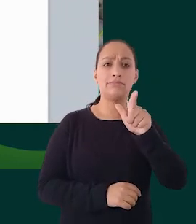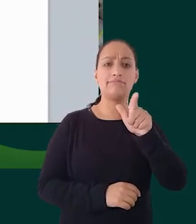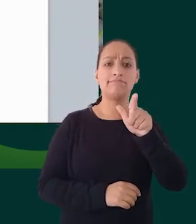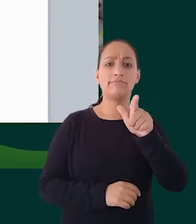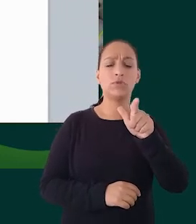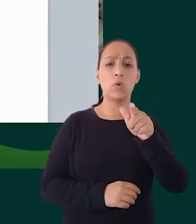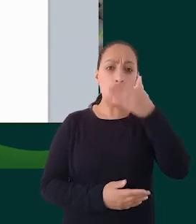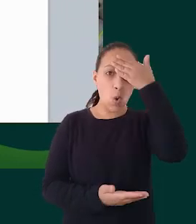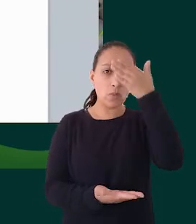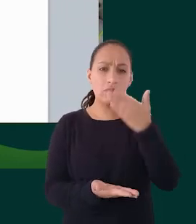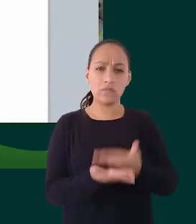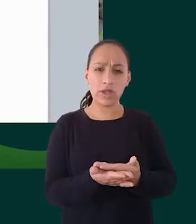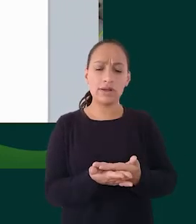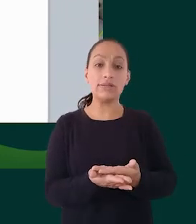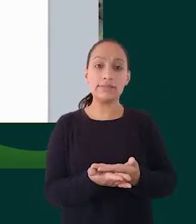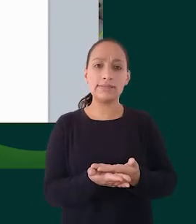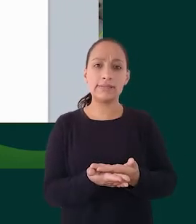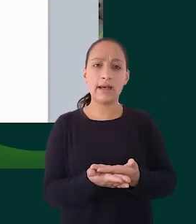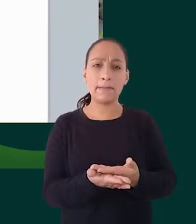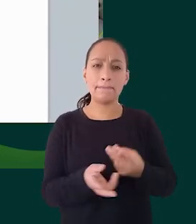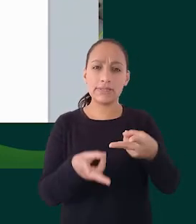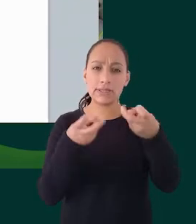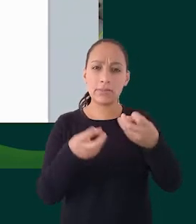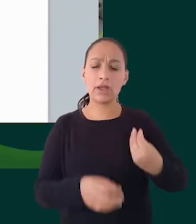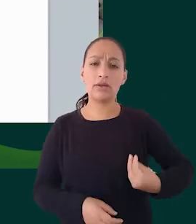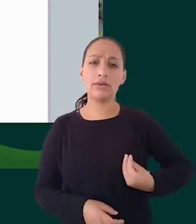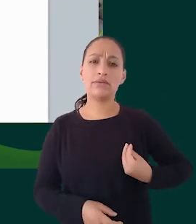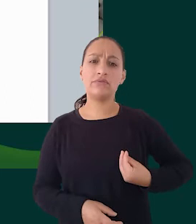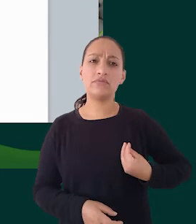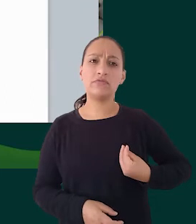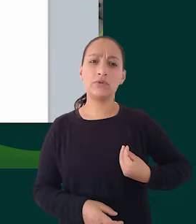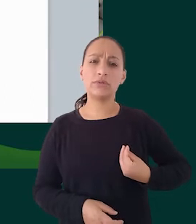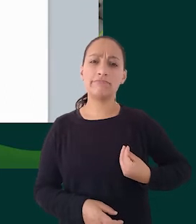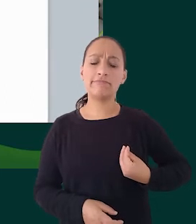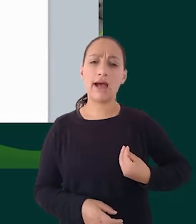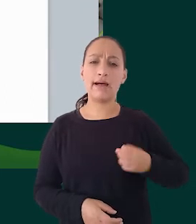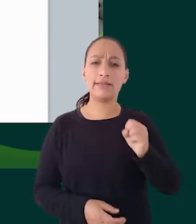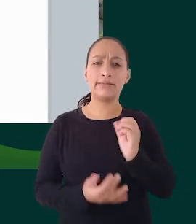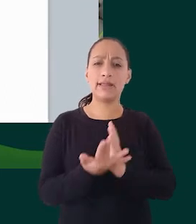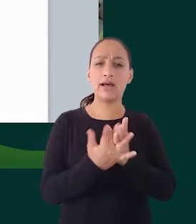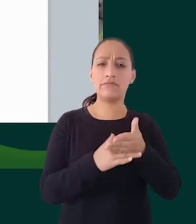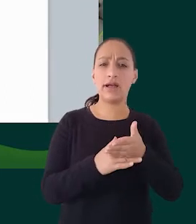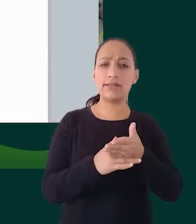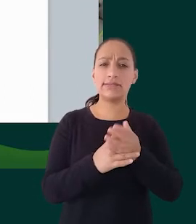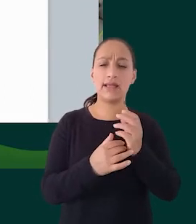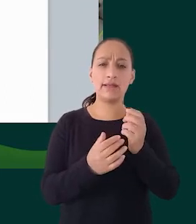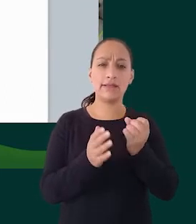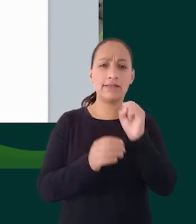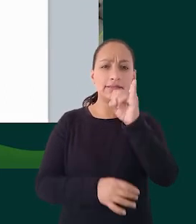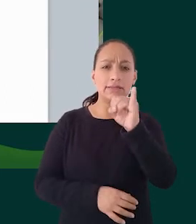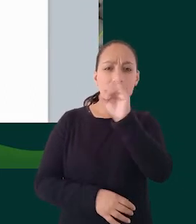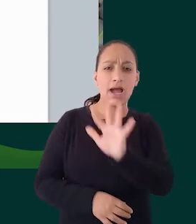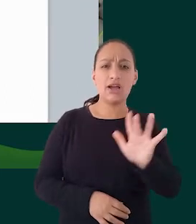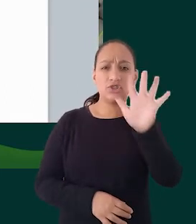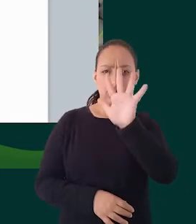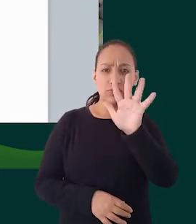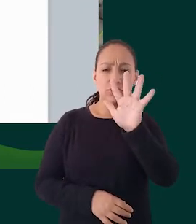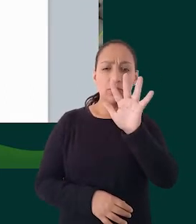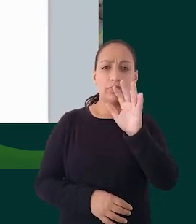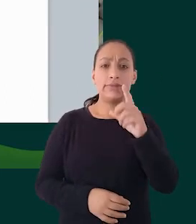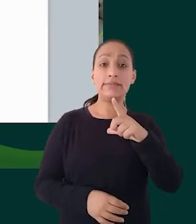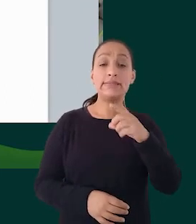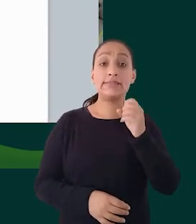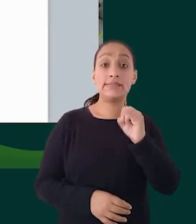né, por exemplo, a presença de um tumor específico a partir de imagens, né? Eu consigo classificar se uma imagem tem